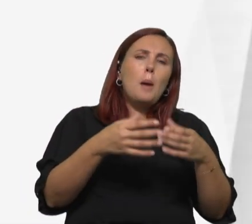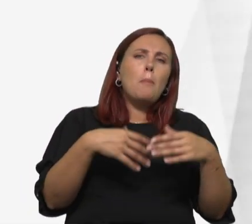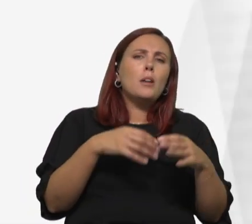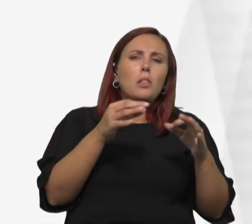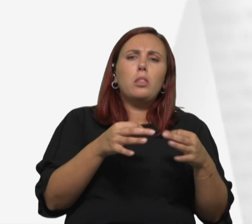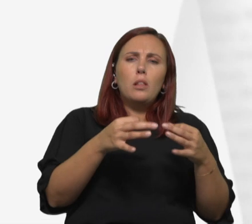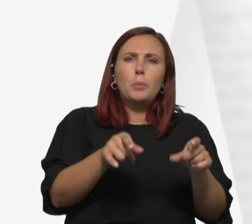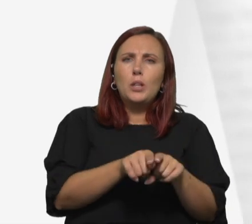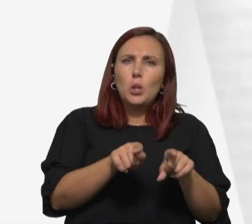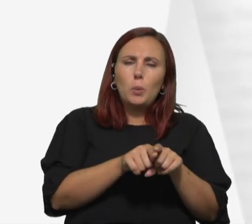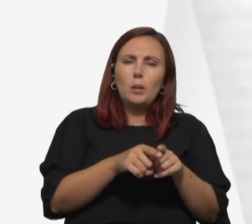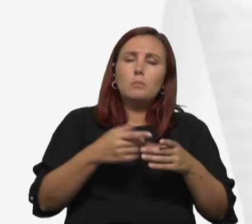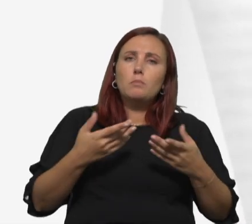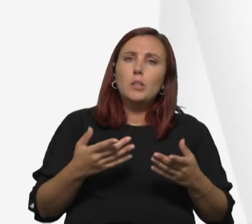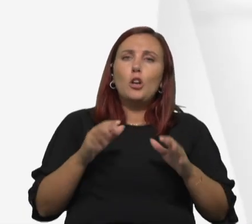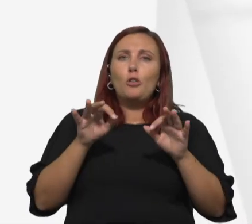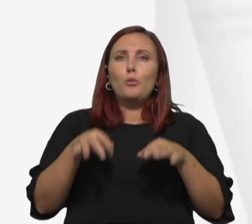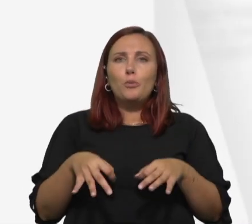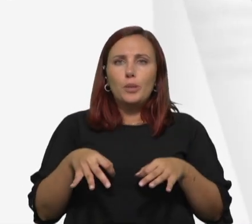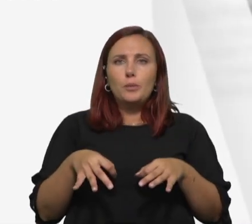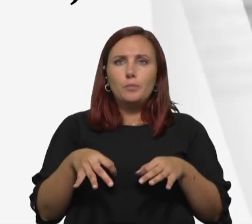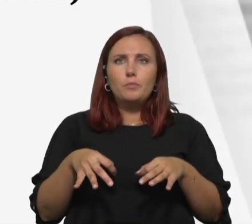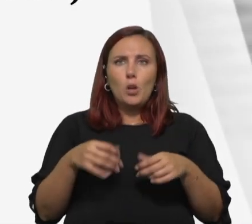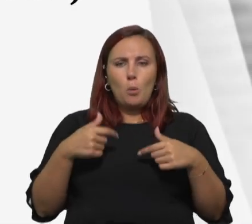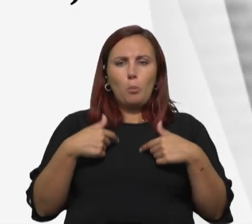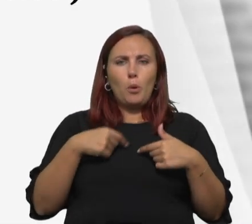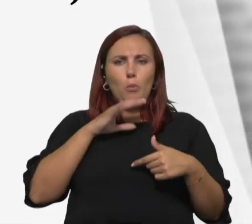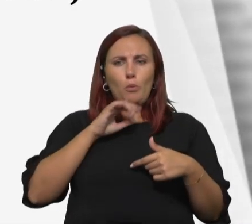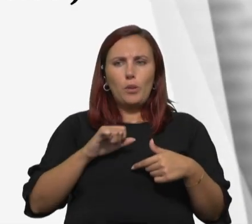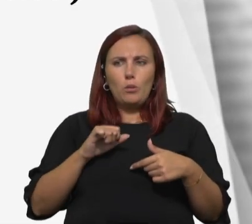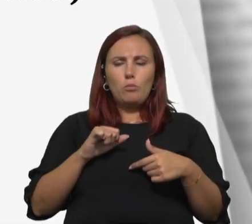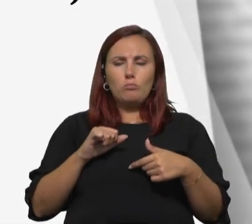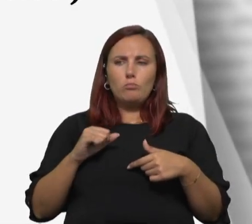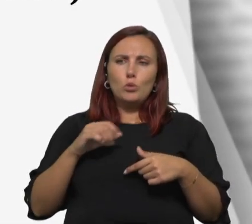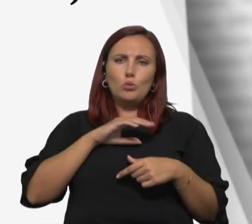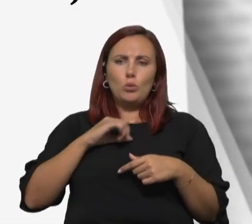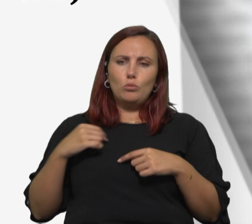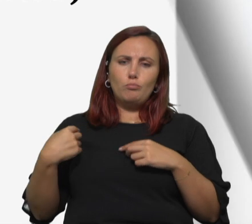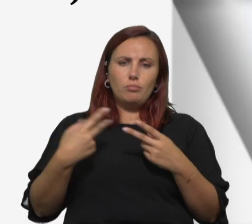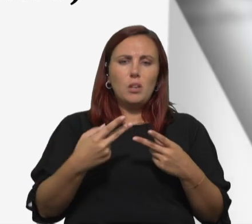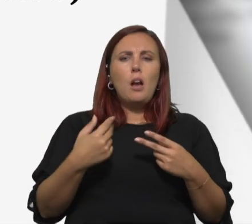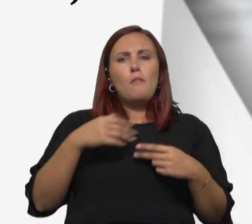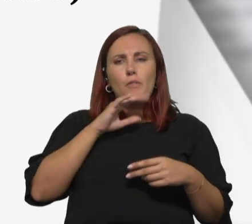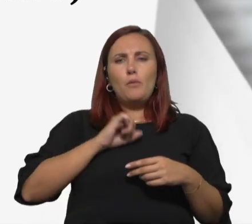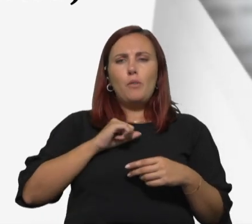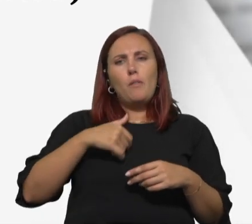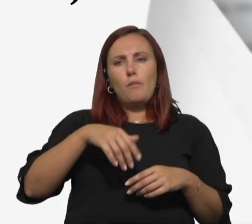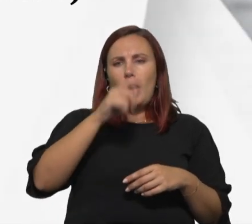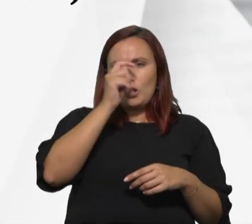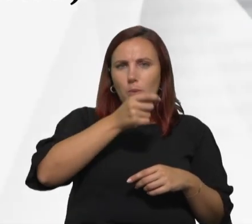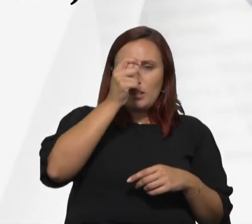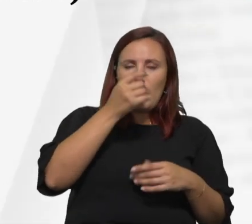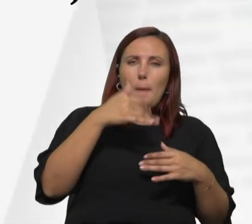modo. Por fim, mandou-lhes o seu próprio filho, dizendo: respeitarão o meu filho. Mas